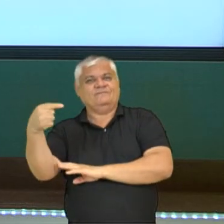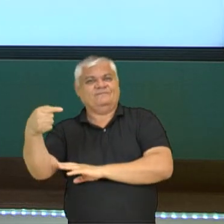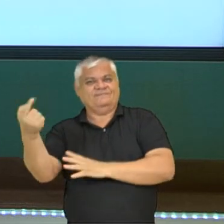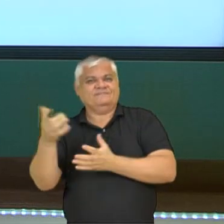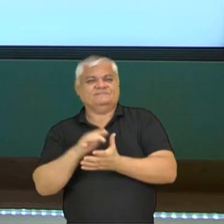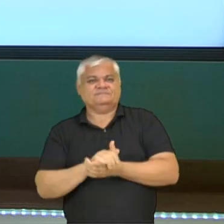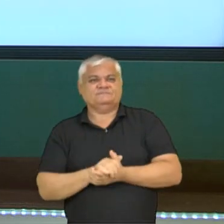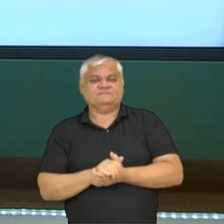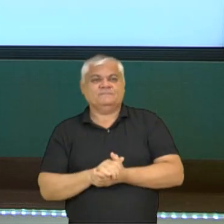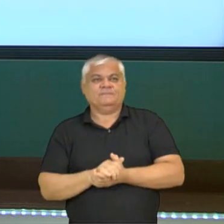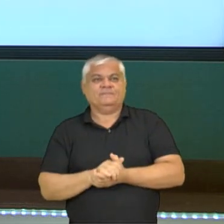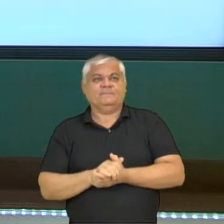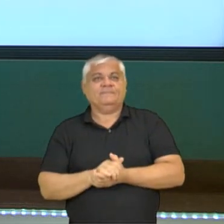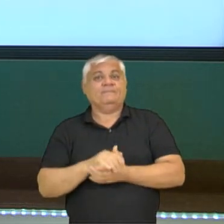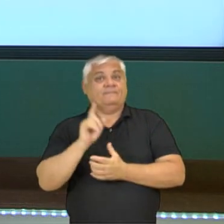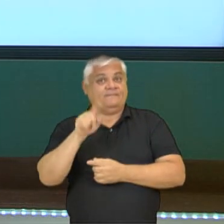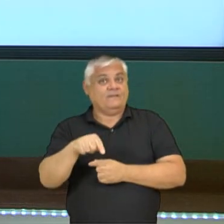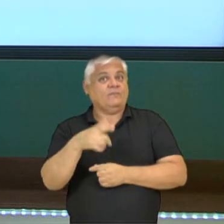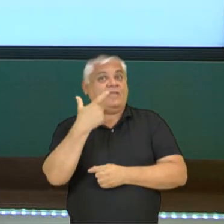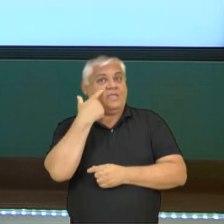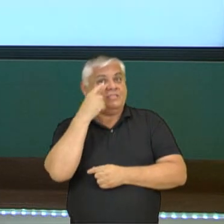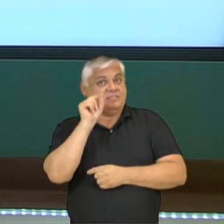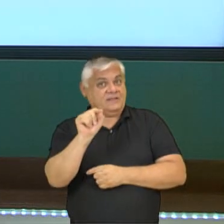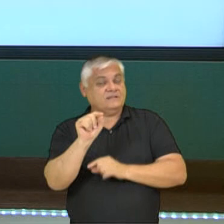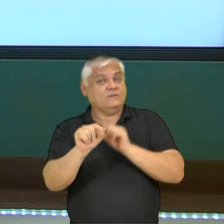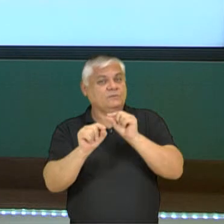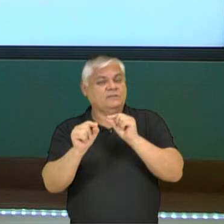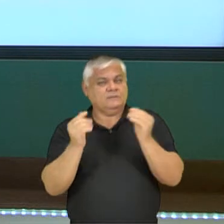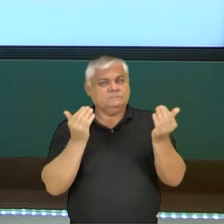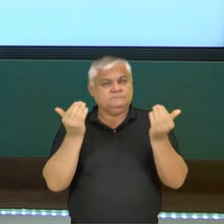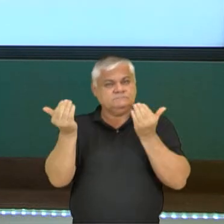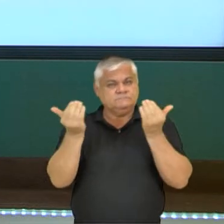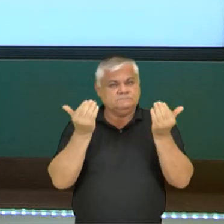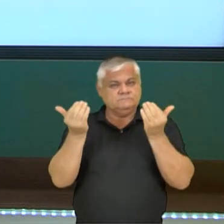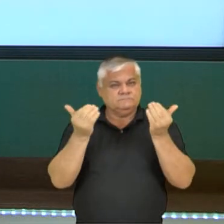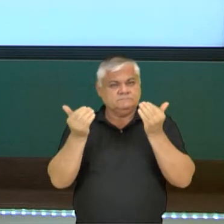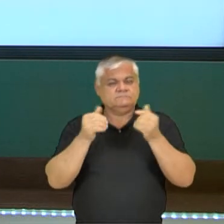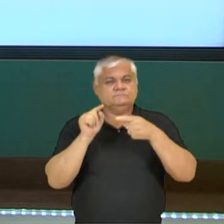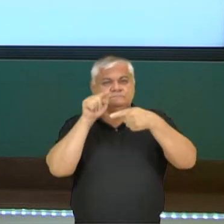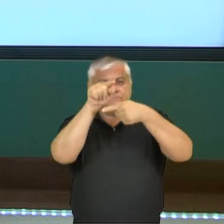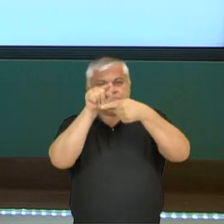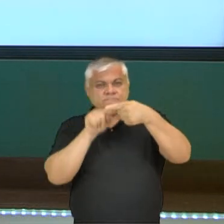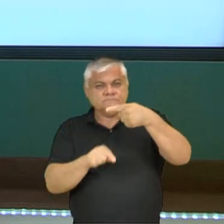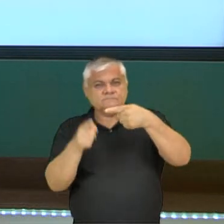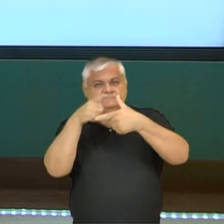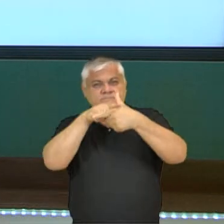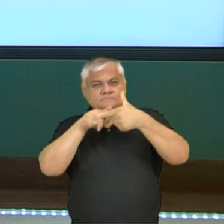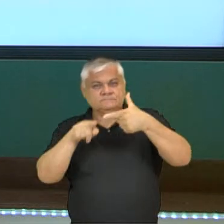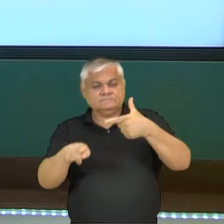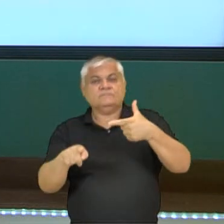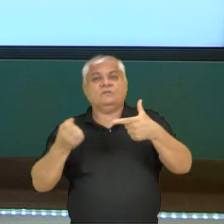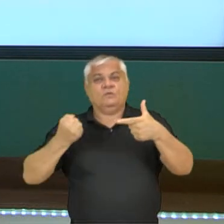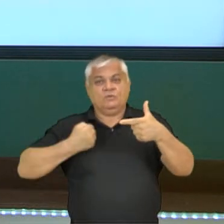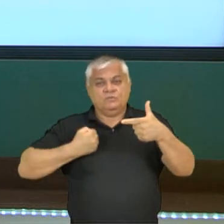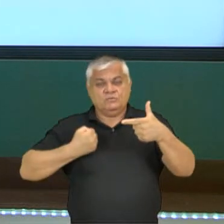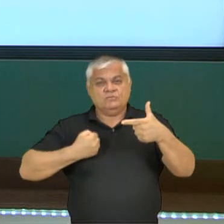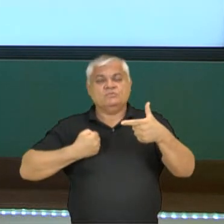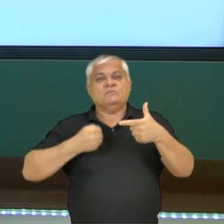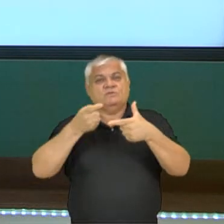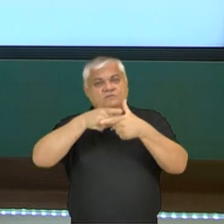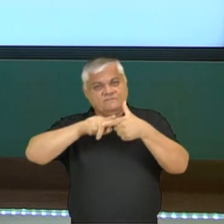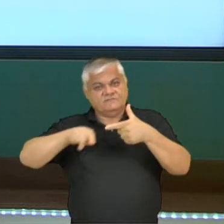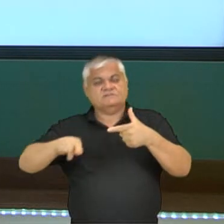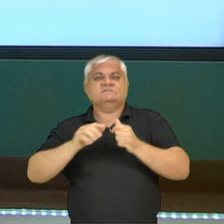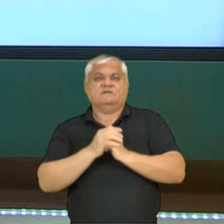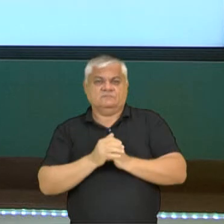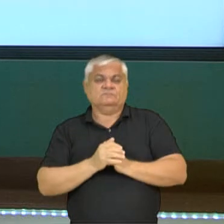tá? Então, aqui é interessante vocês associarem a fração como um número de